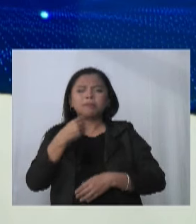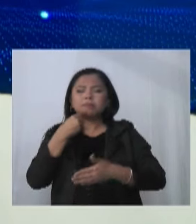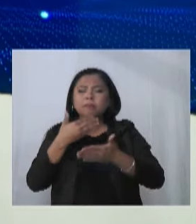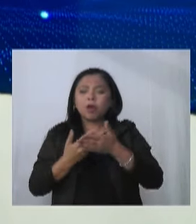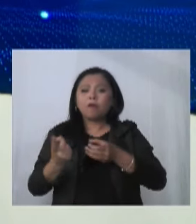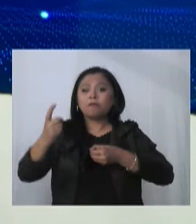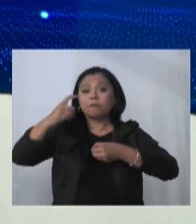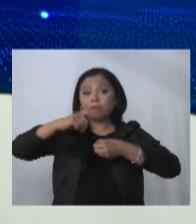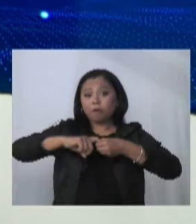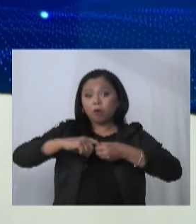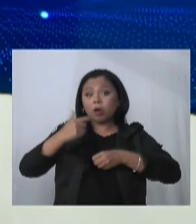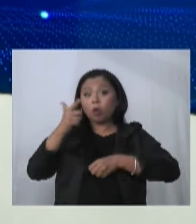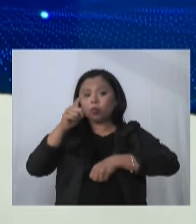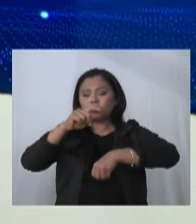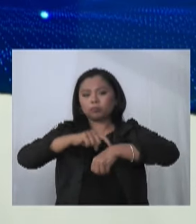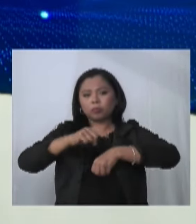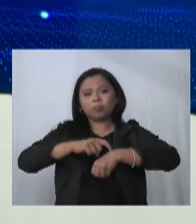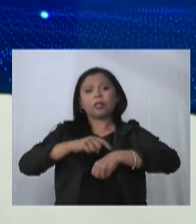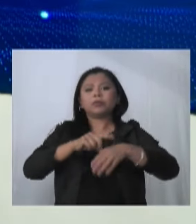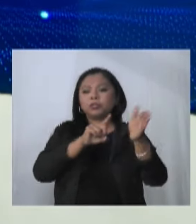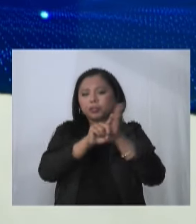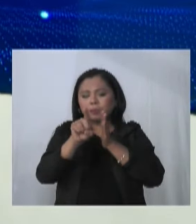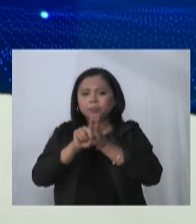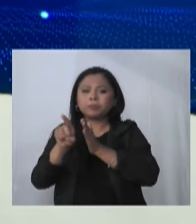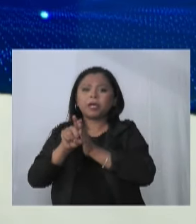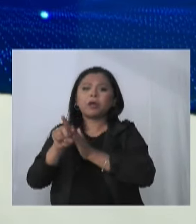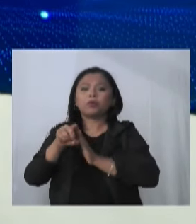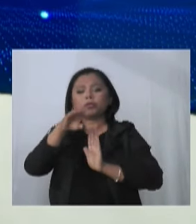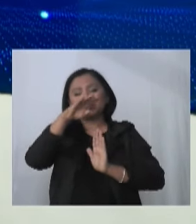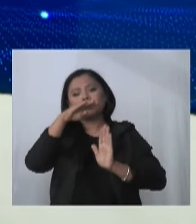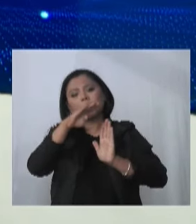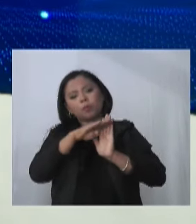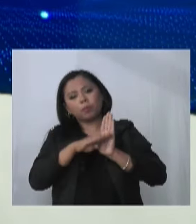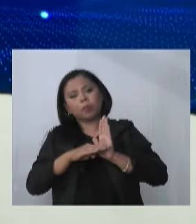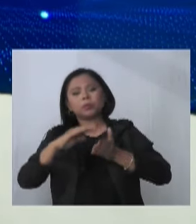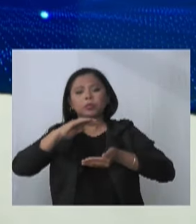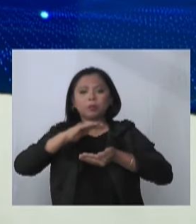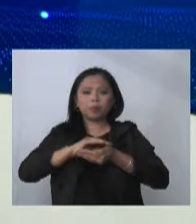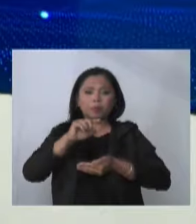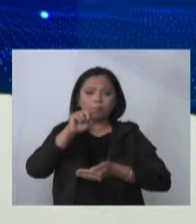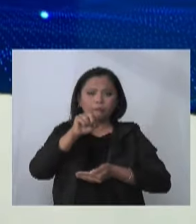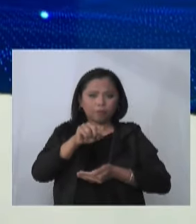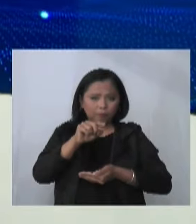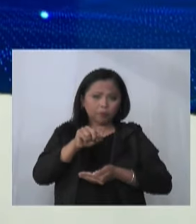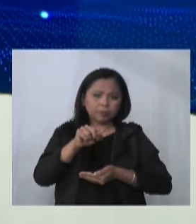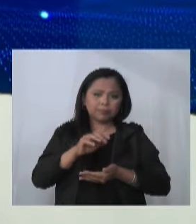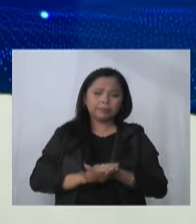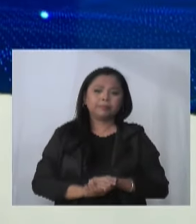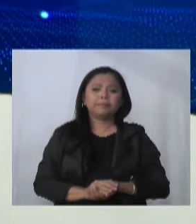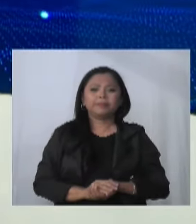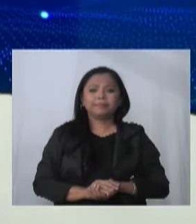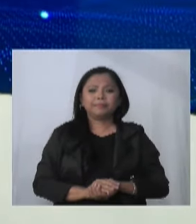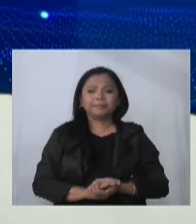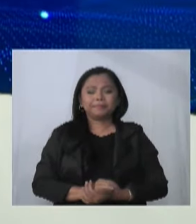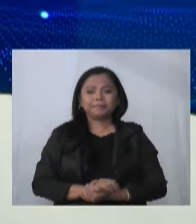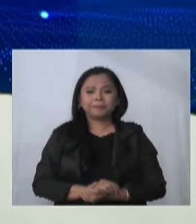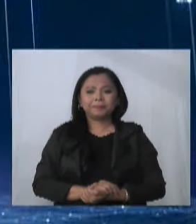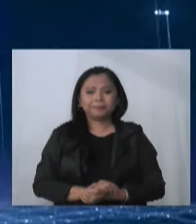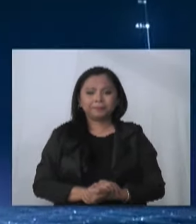perguntas aqui, através da programação da Band, para você no Band Eleições 2024.